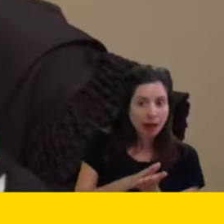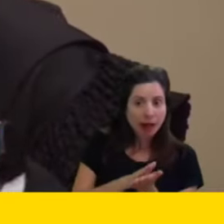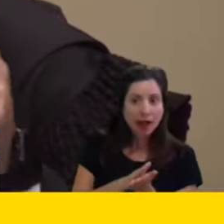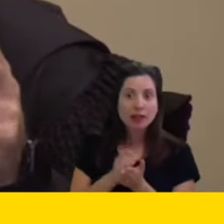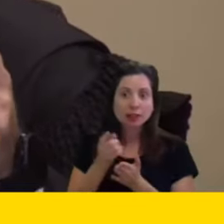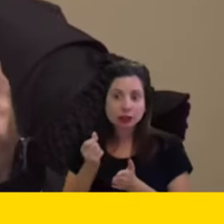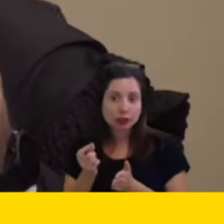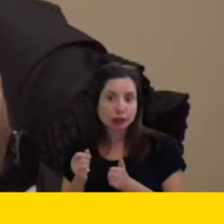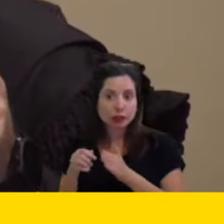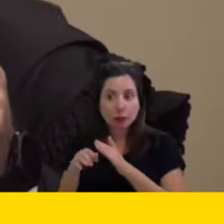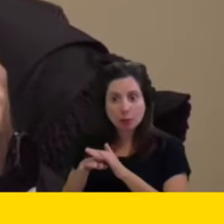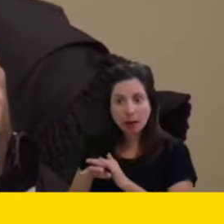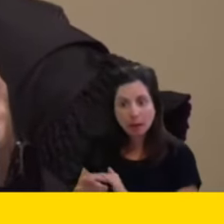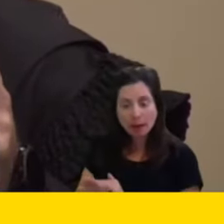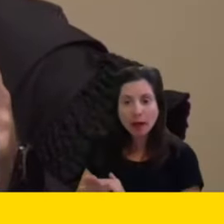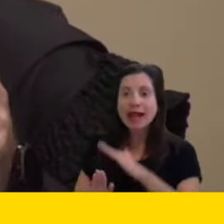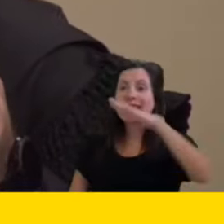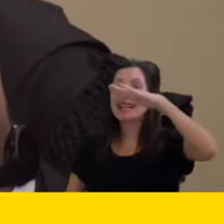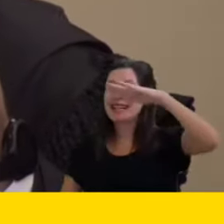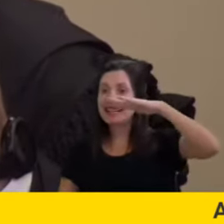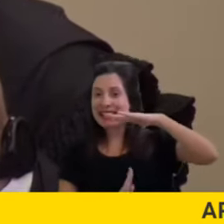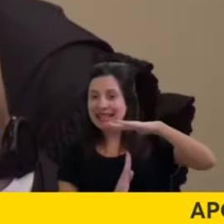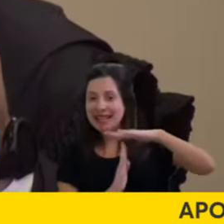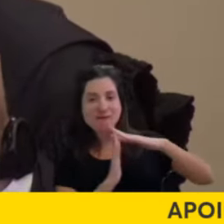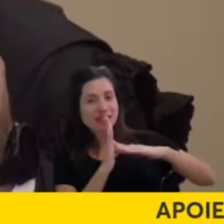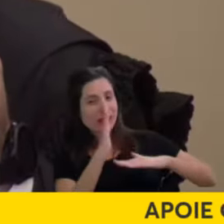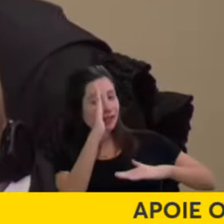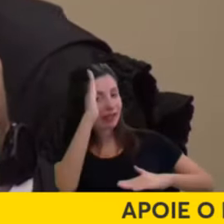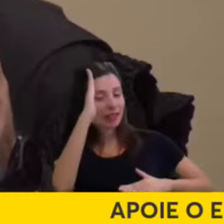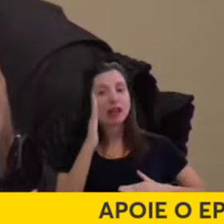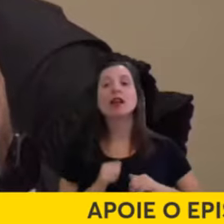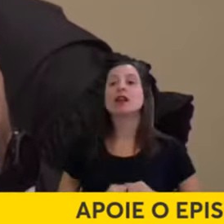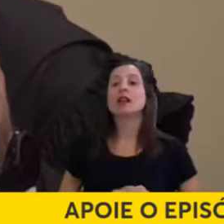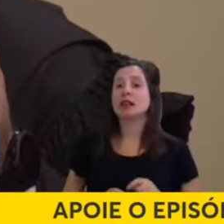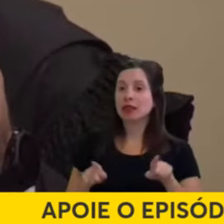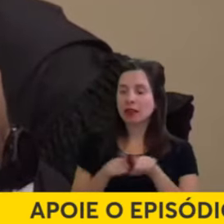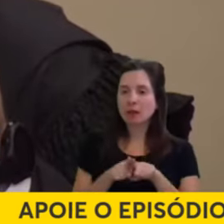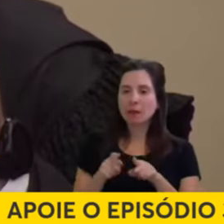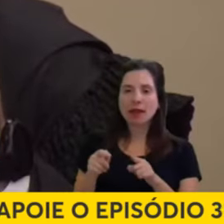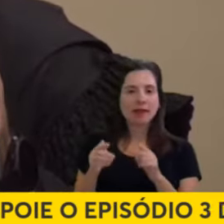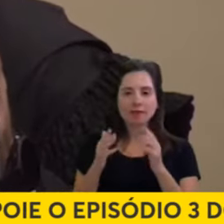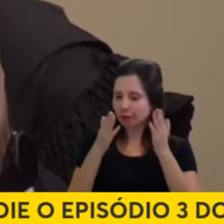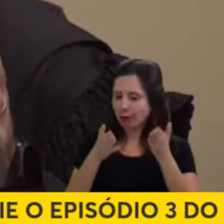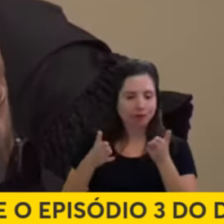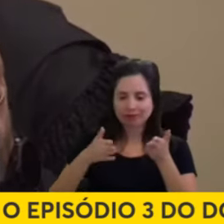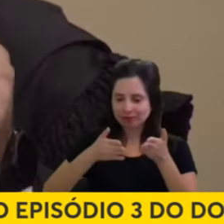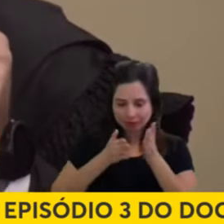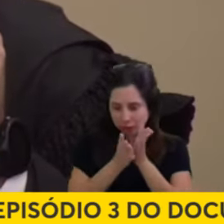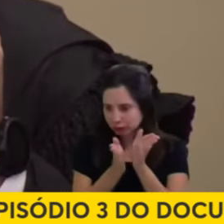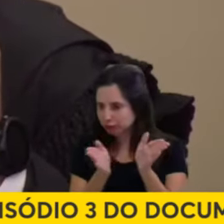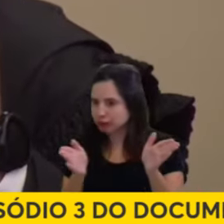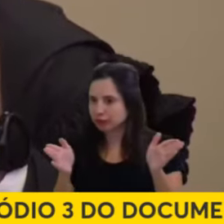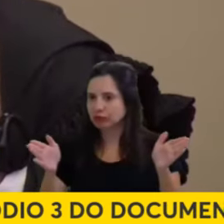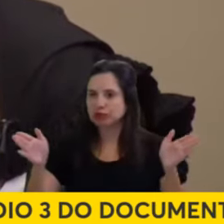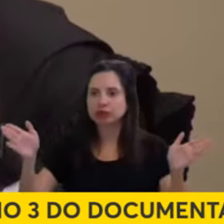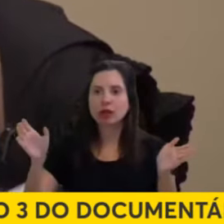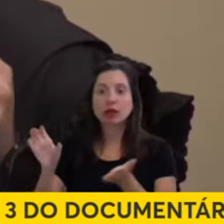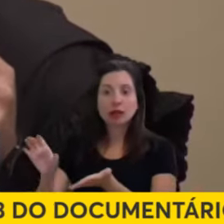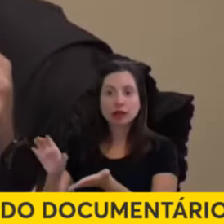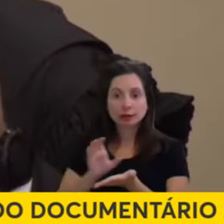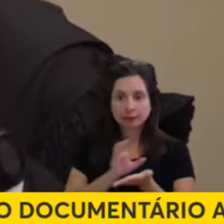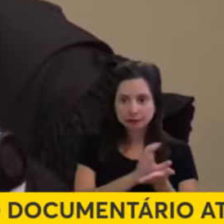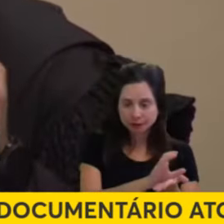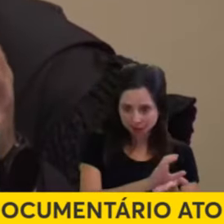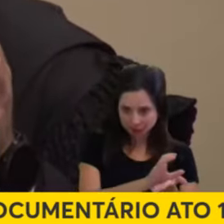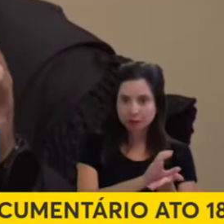consequência extrapolação do limite de gastos de campanha O desvio de finalidade de verbras partidárias triangulação de